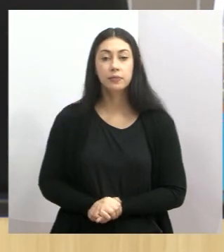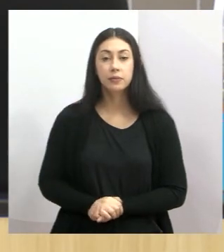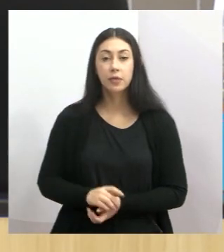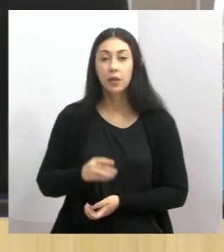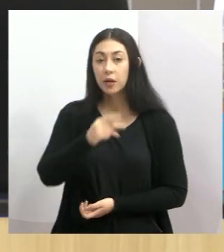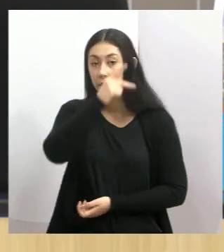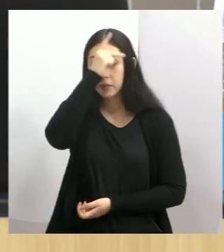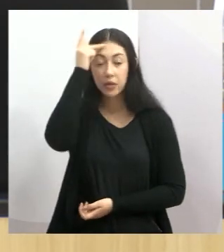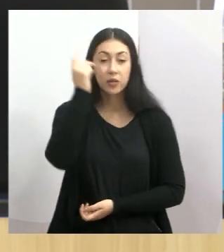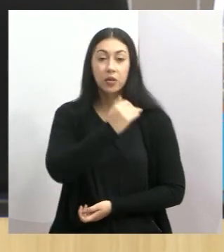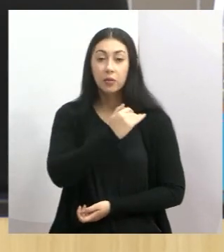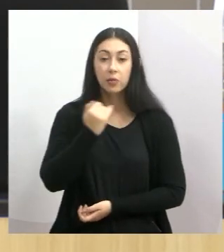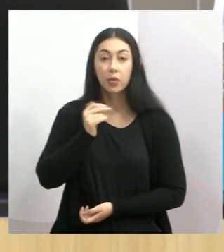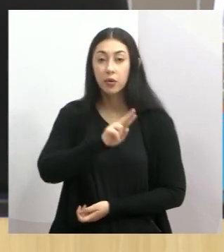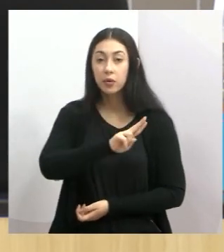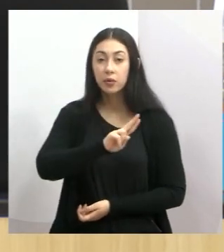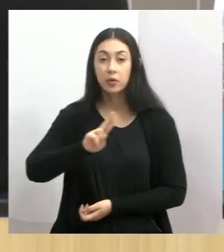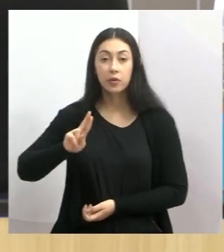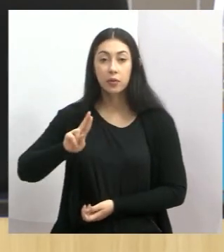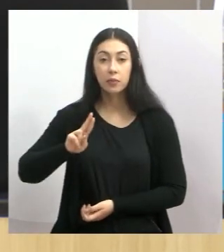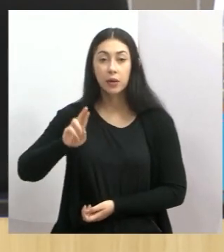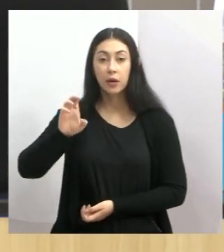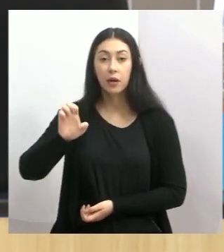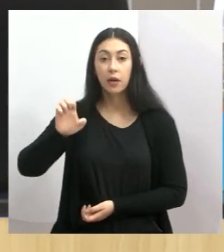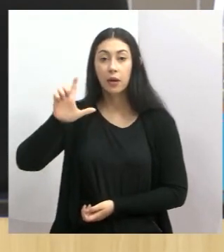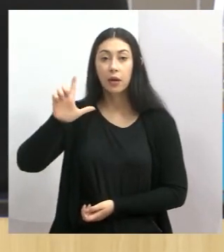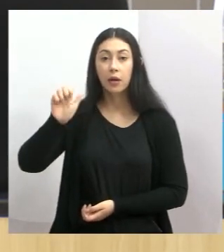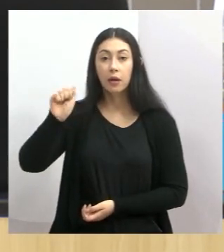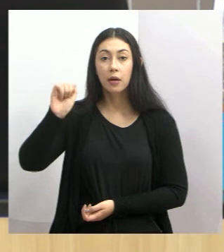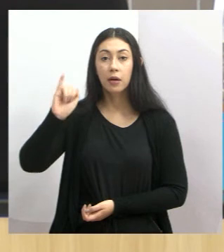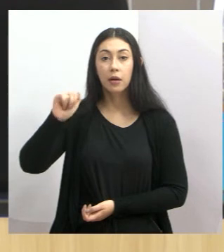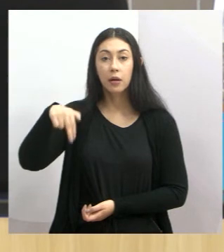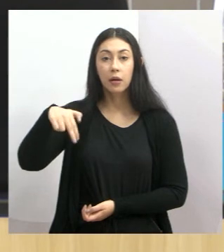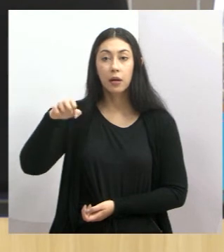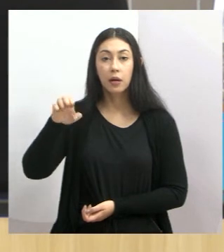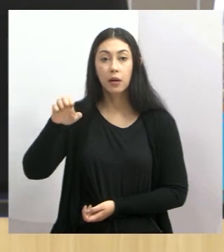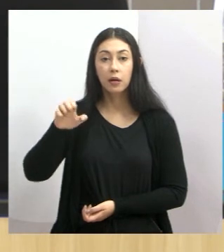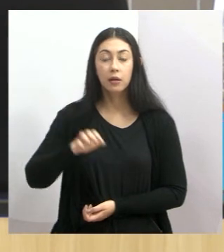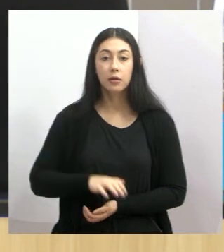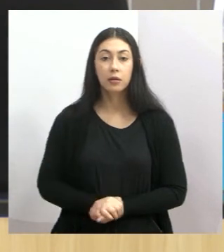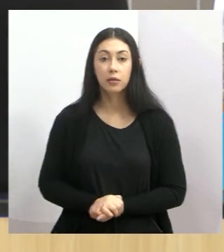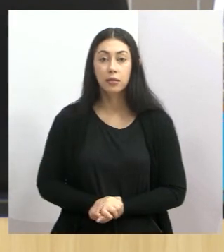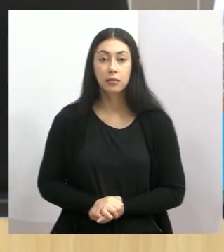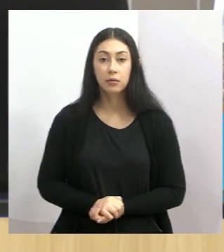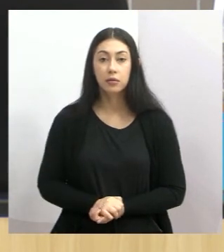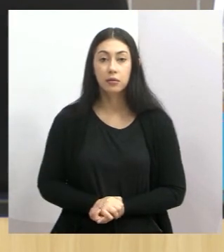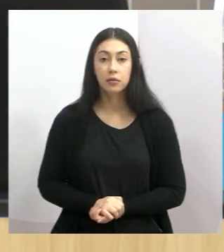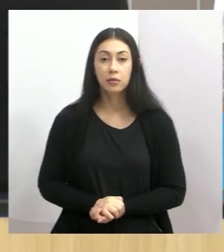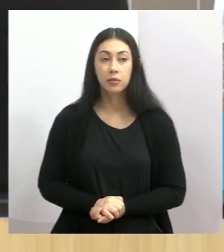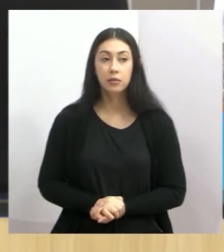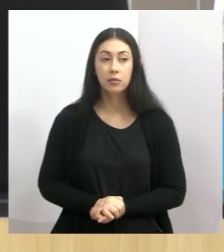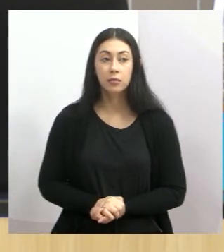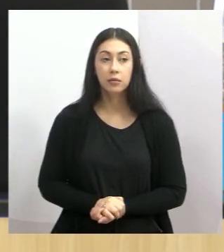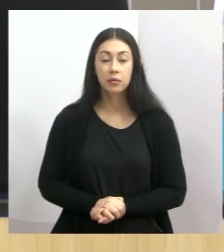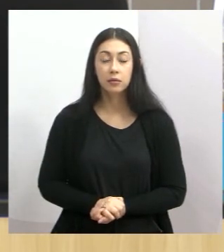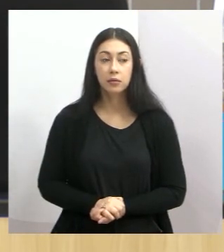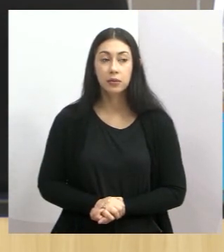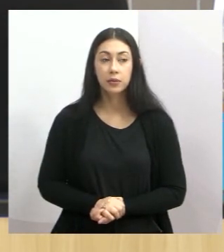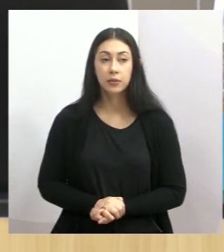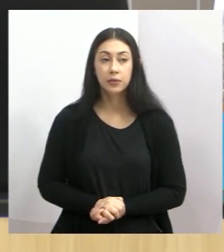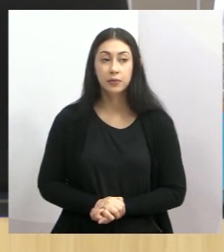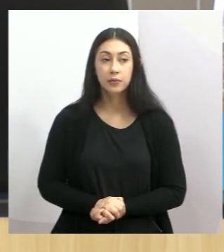voto de pesar pelo falecimento de Elaine Tobias Rosimeire do Nascimento